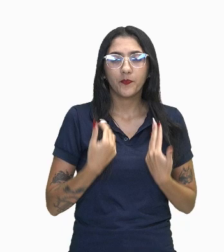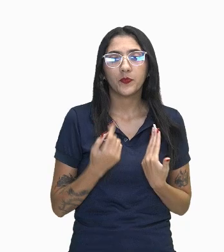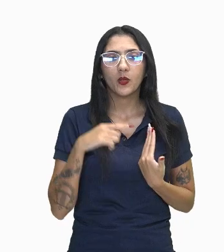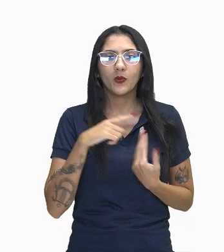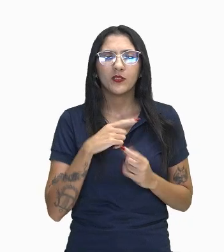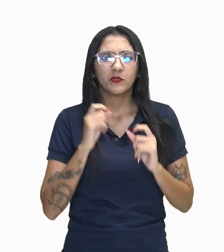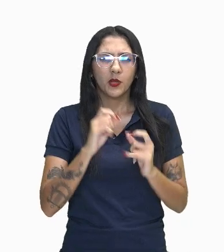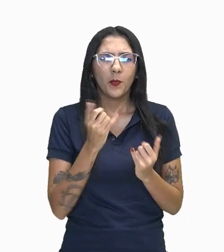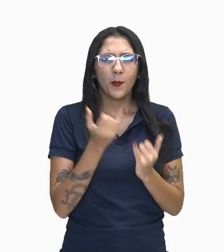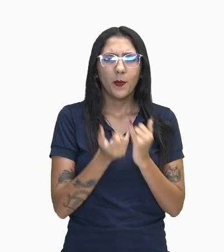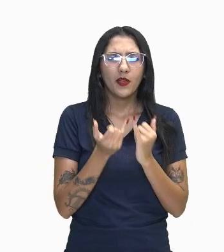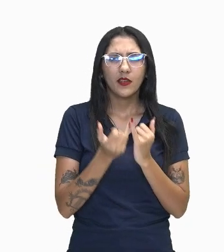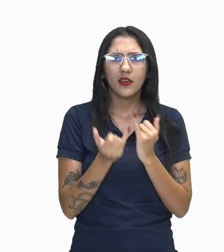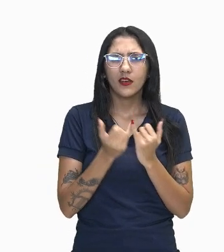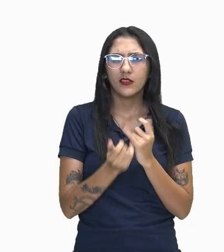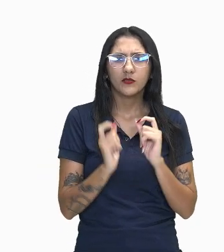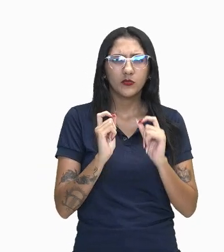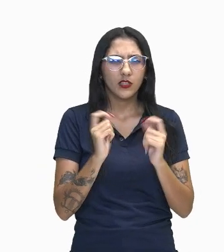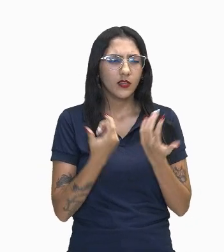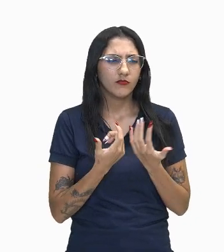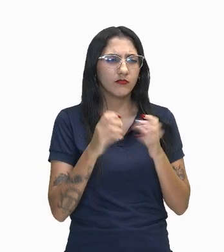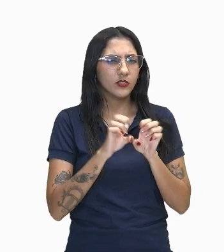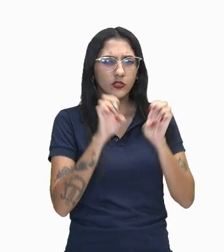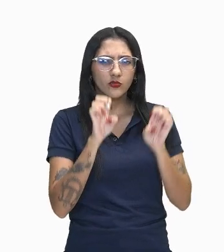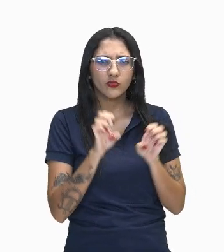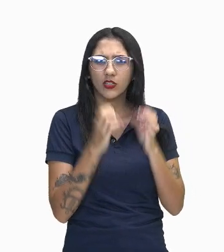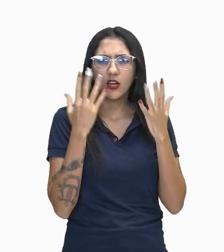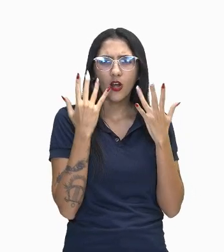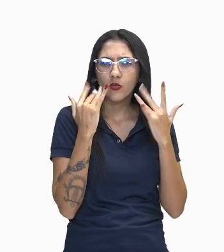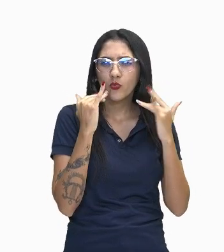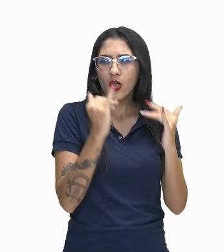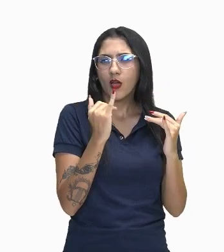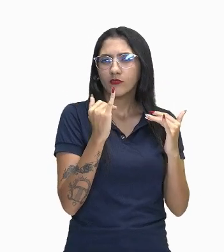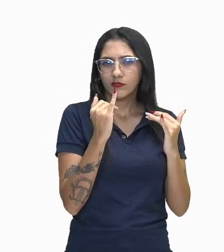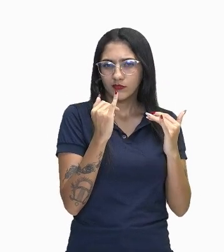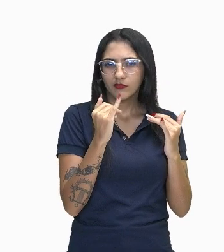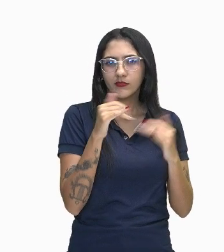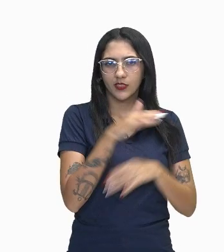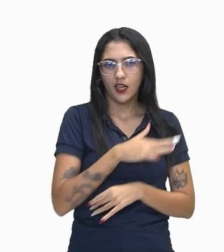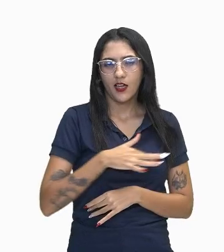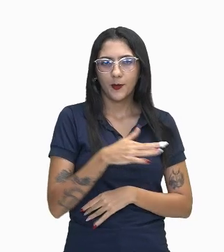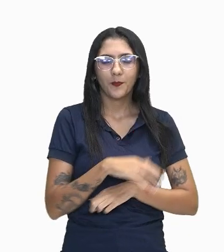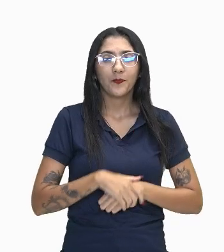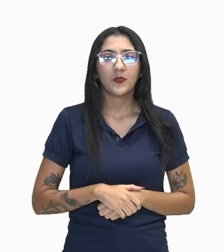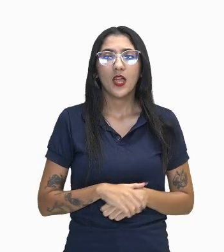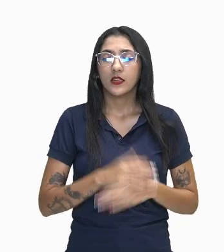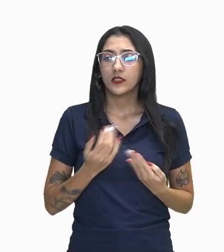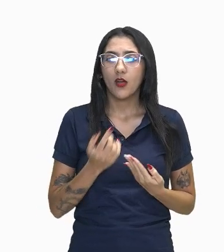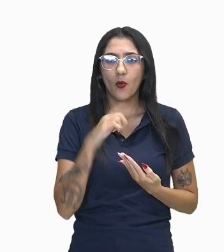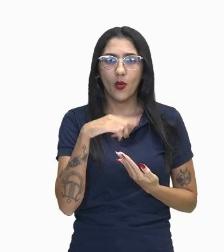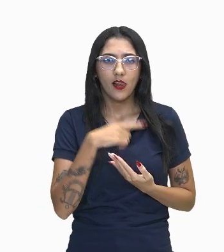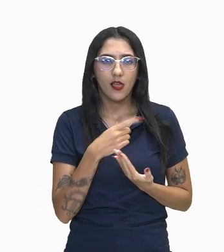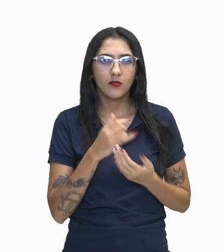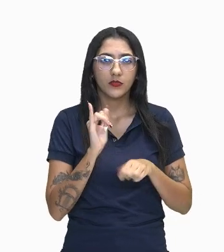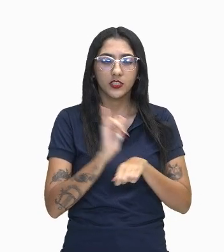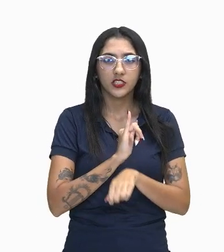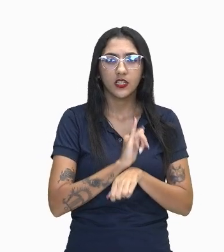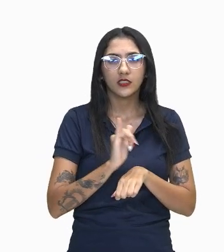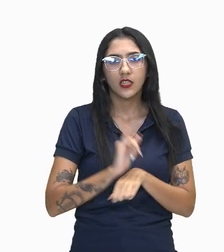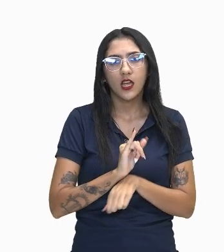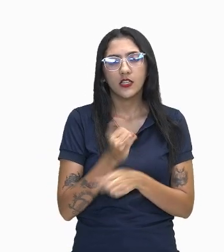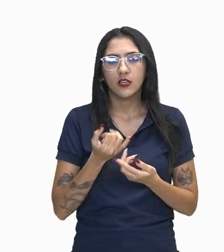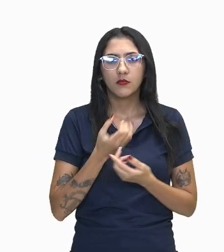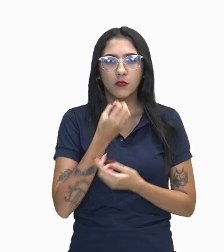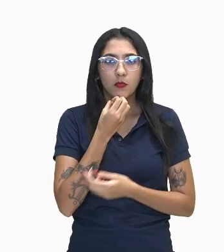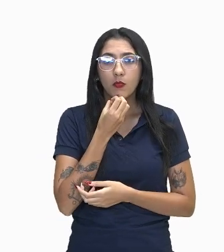simulando aí uma estrutura natural das florestas. Então, é um meio, né, eficaz aí